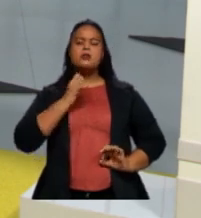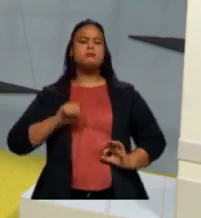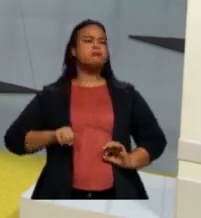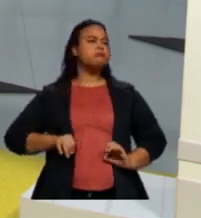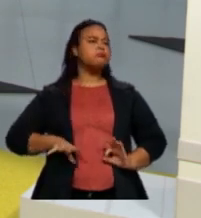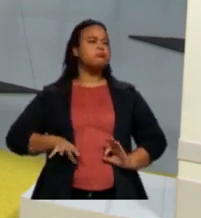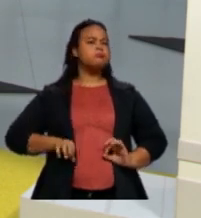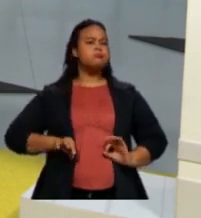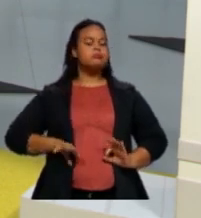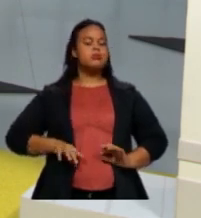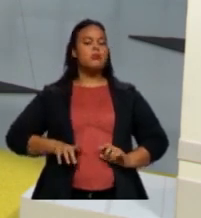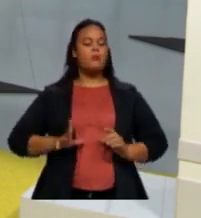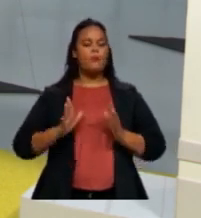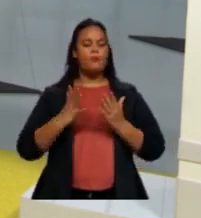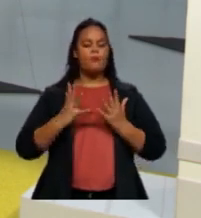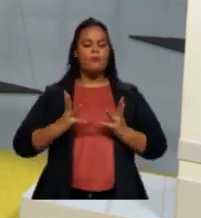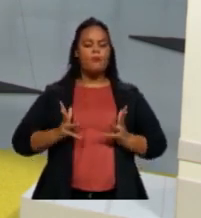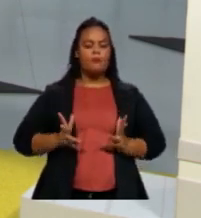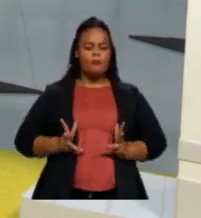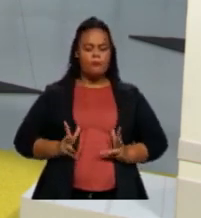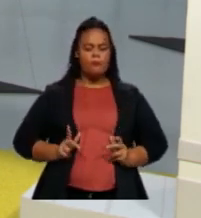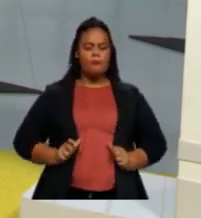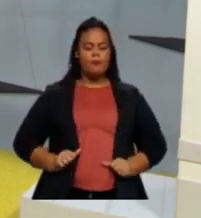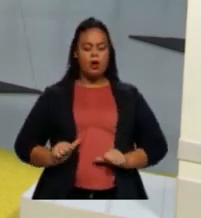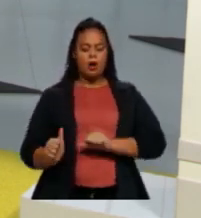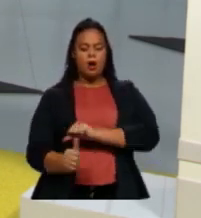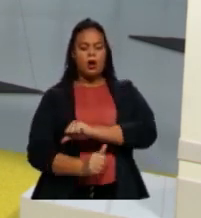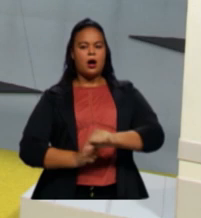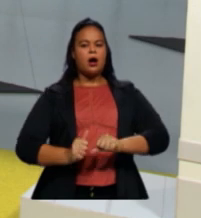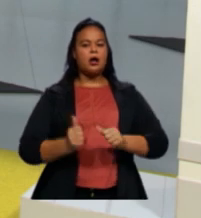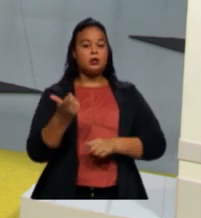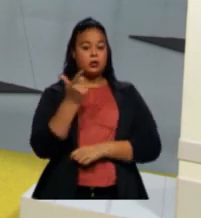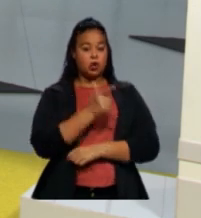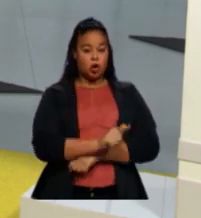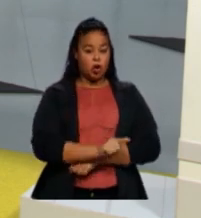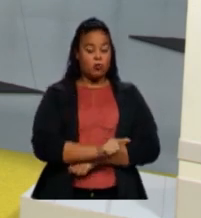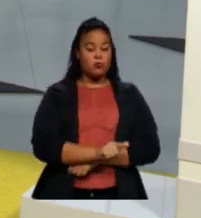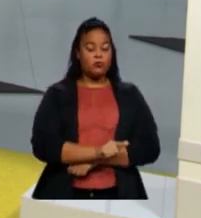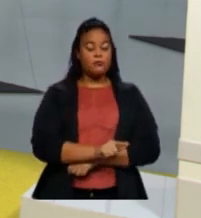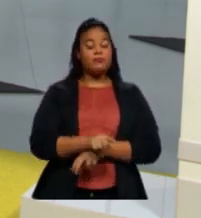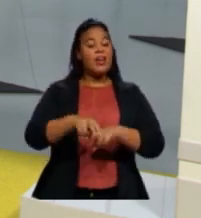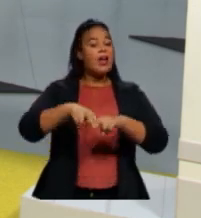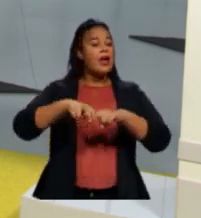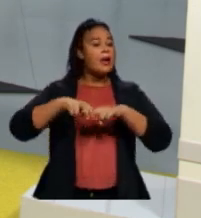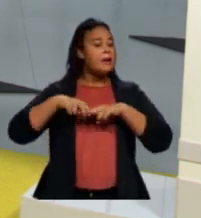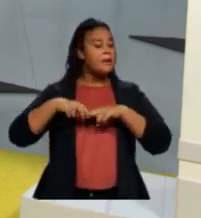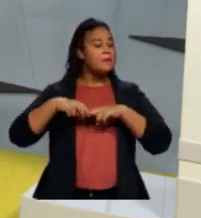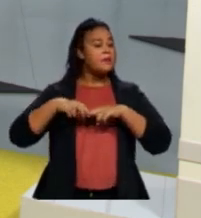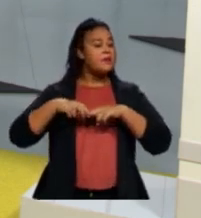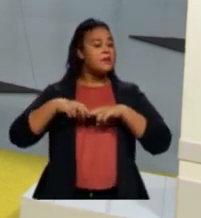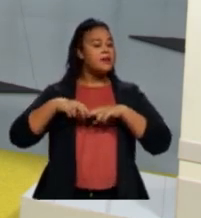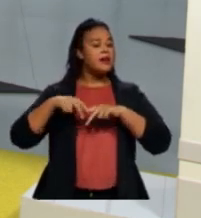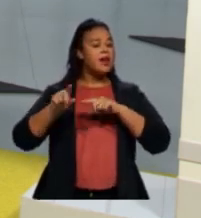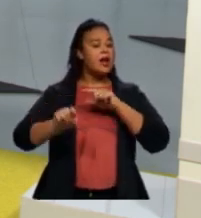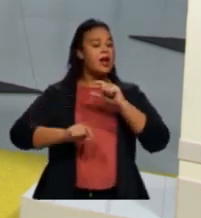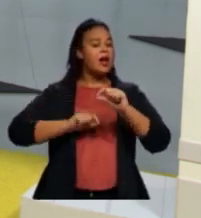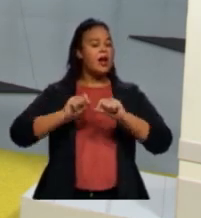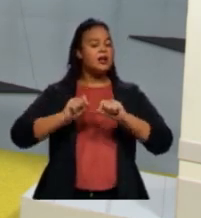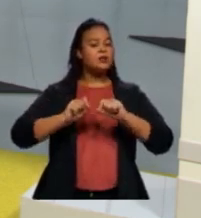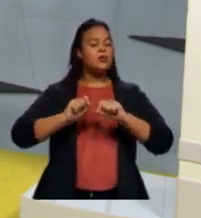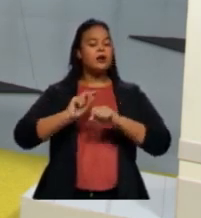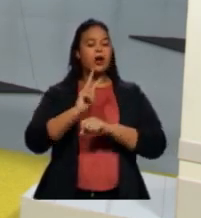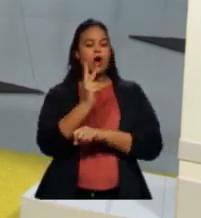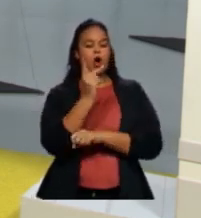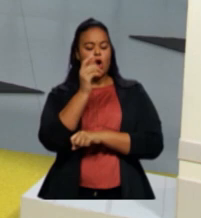para limpar o útero, para começar um novo ciclo. E por isso é que é a ação dos